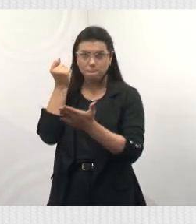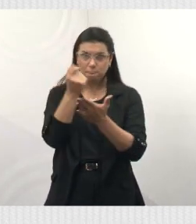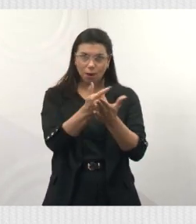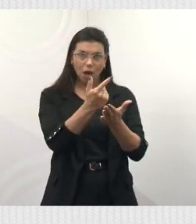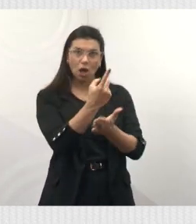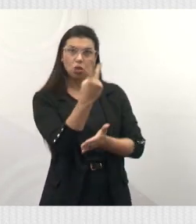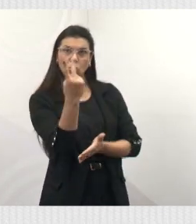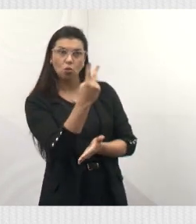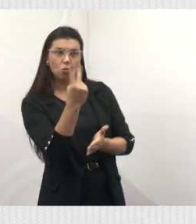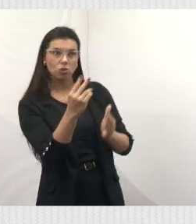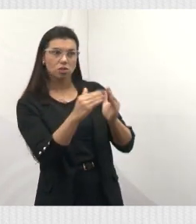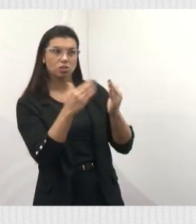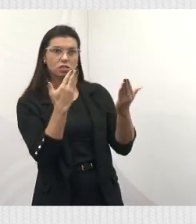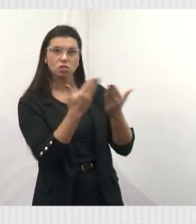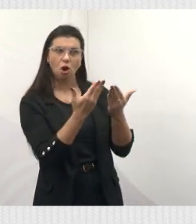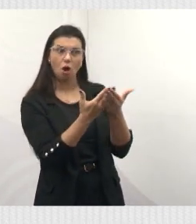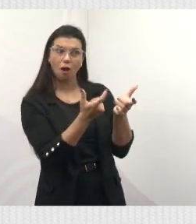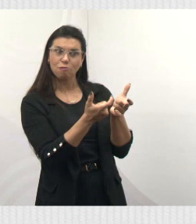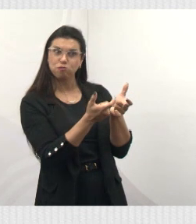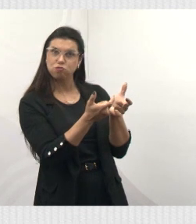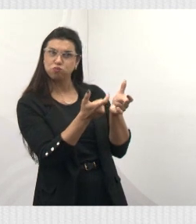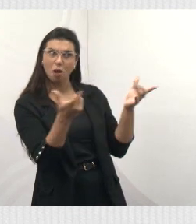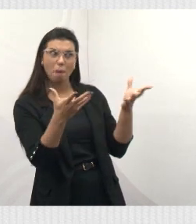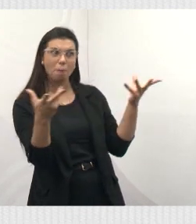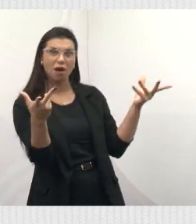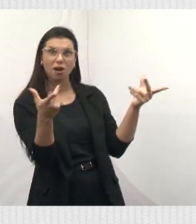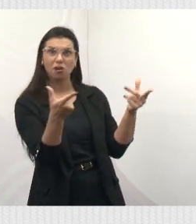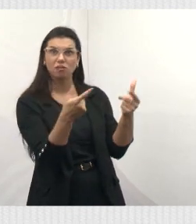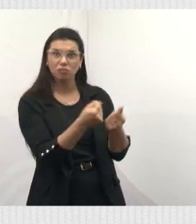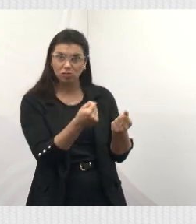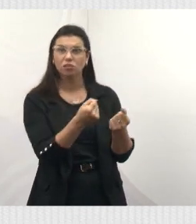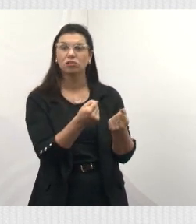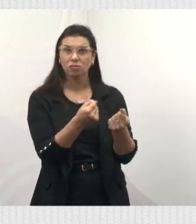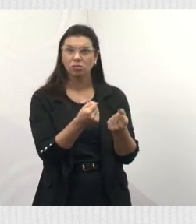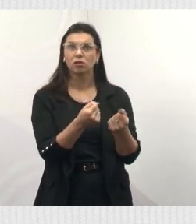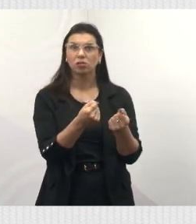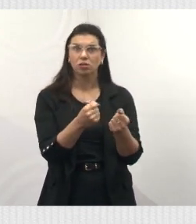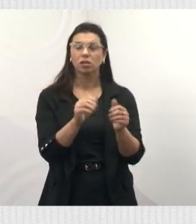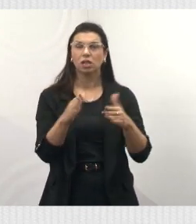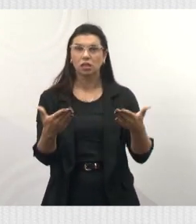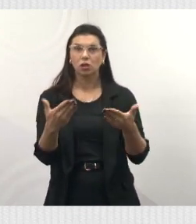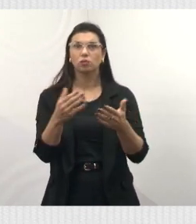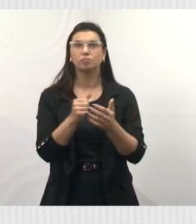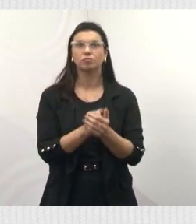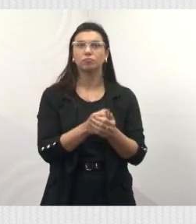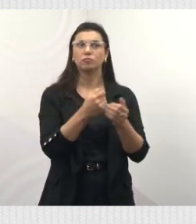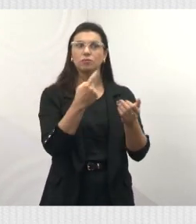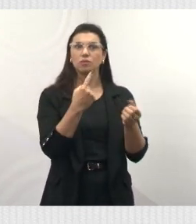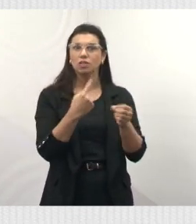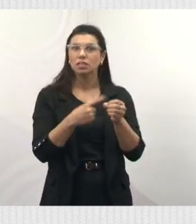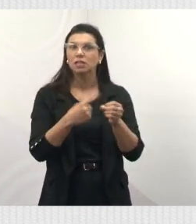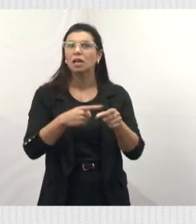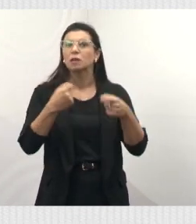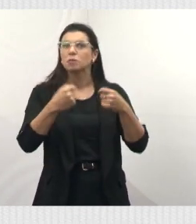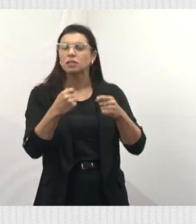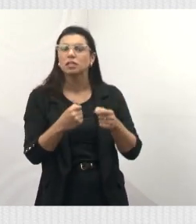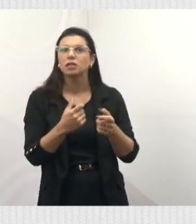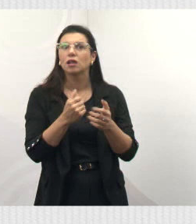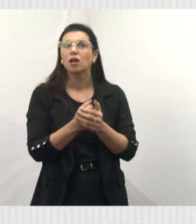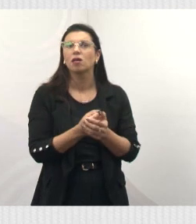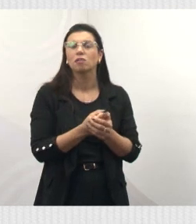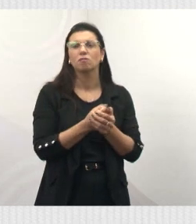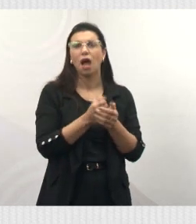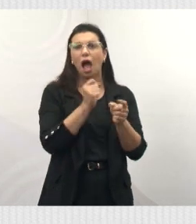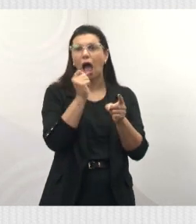2 grandes escolas para o município, que o município precisava alugar imóveis para ter escola de ensino fundamental na